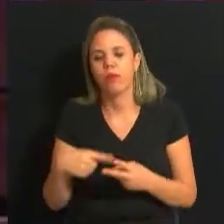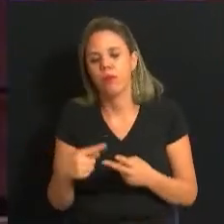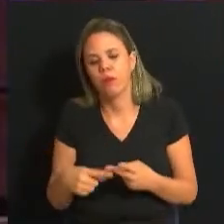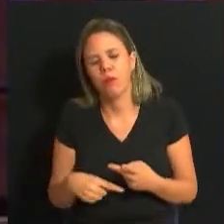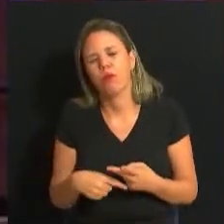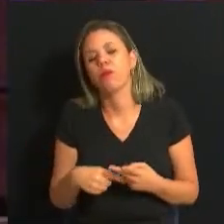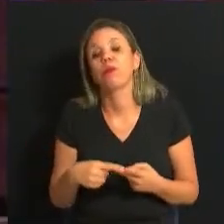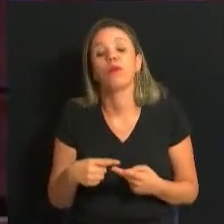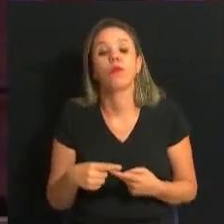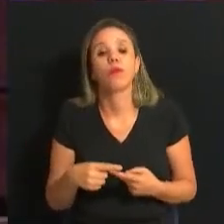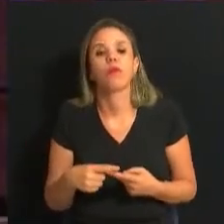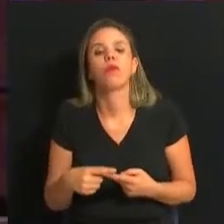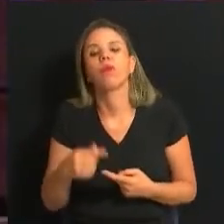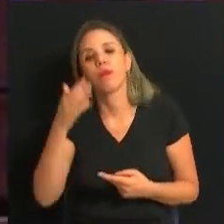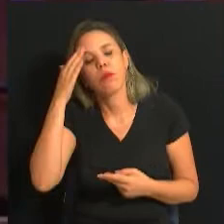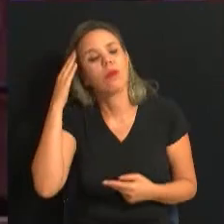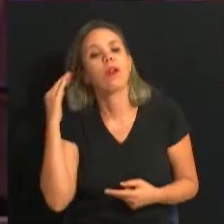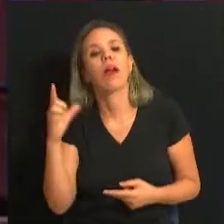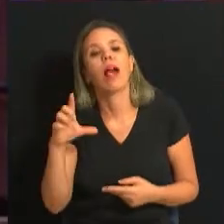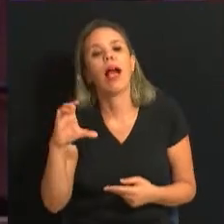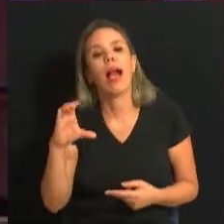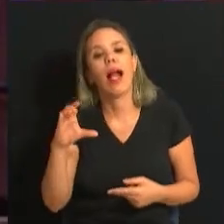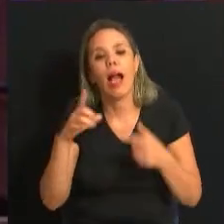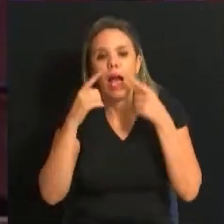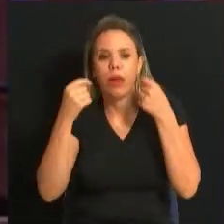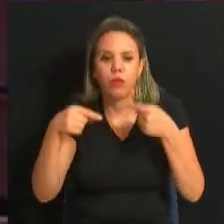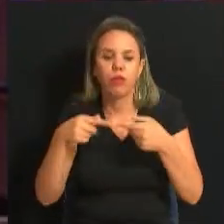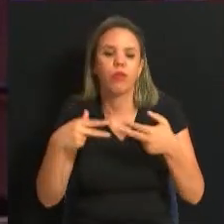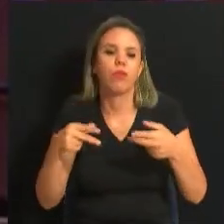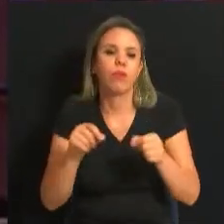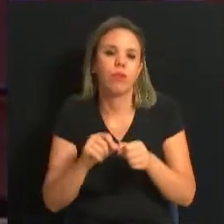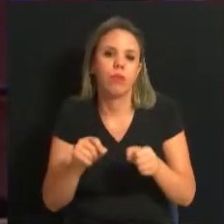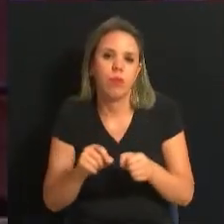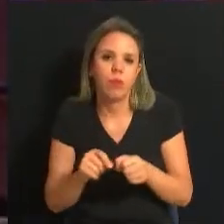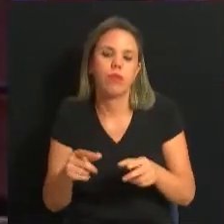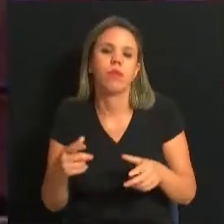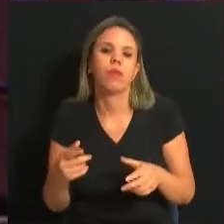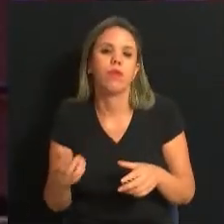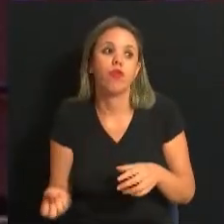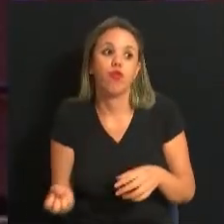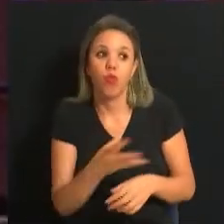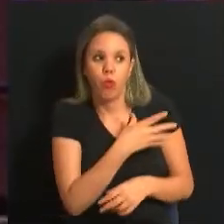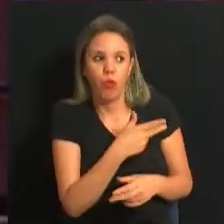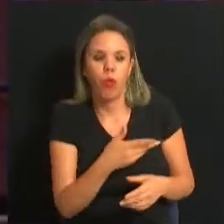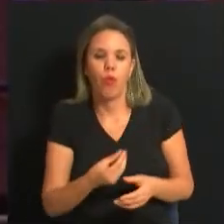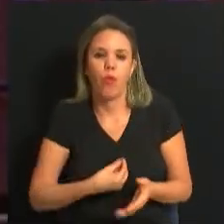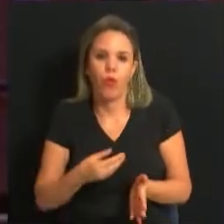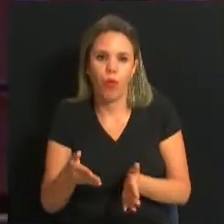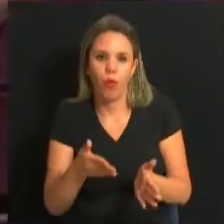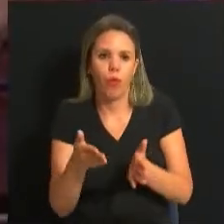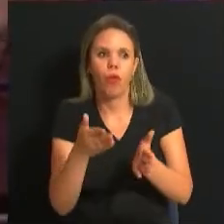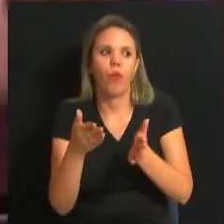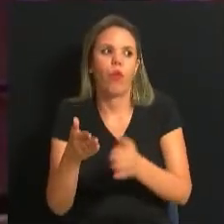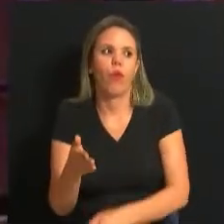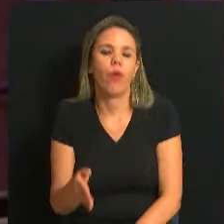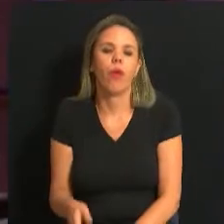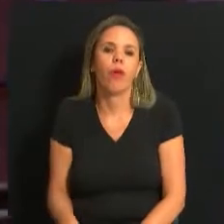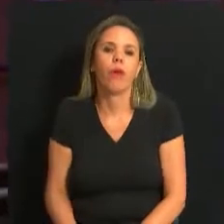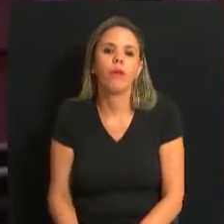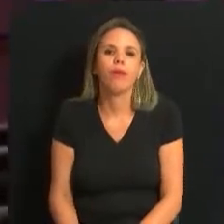criação cultural brasileira tomasse um novo caminho, que é o caminho da